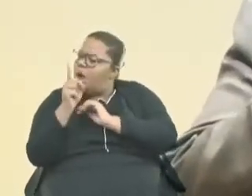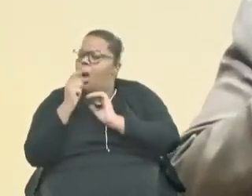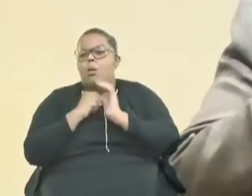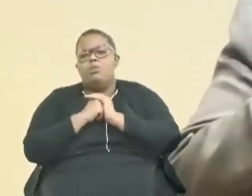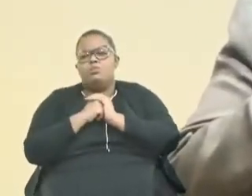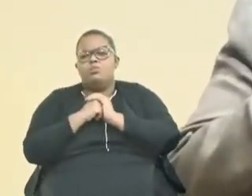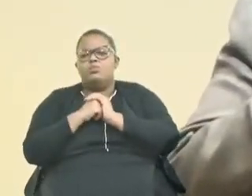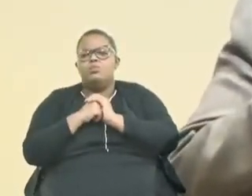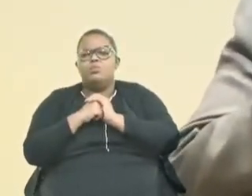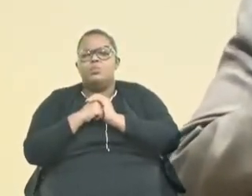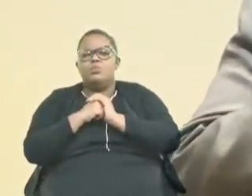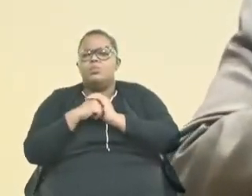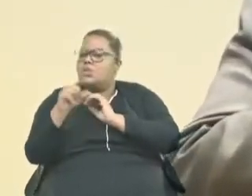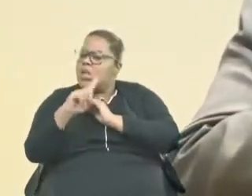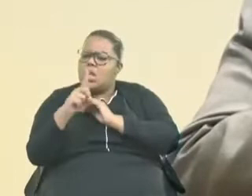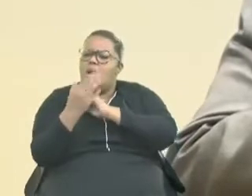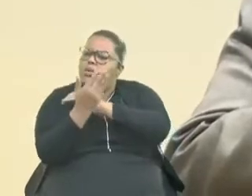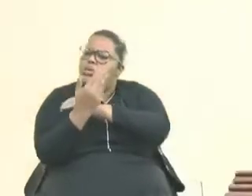chamei